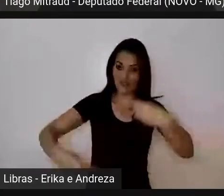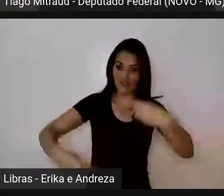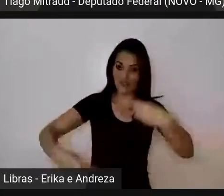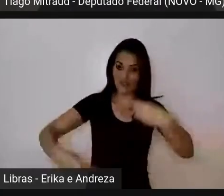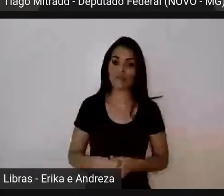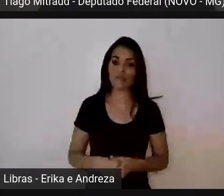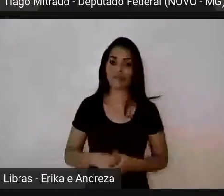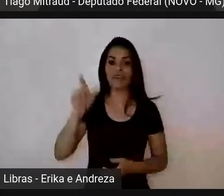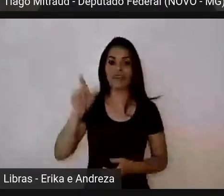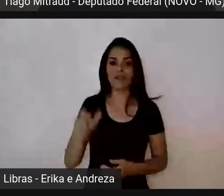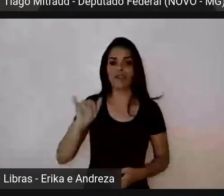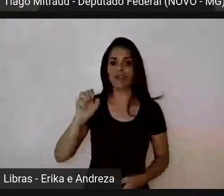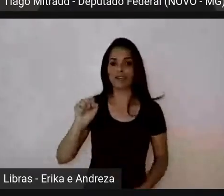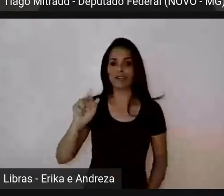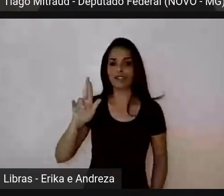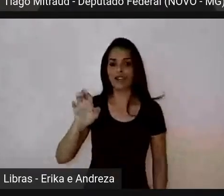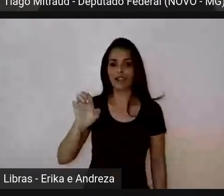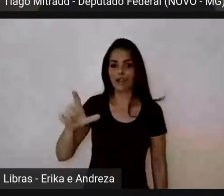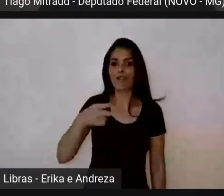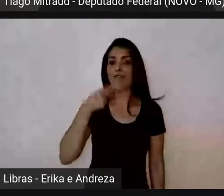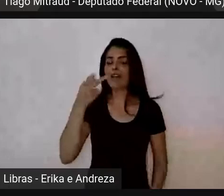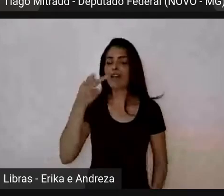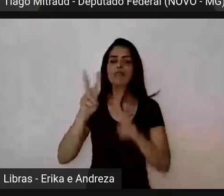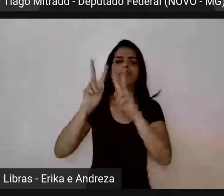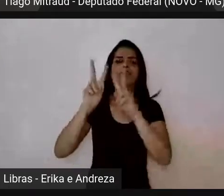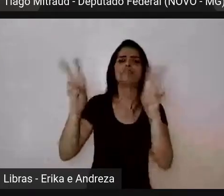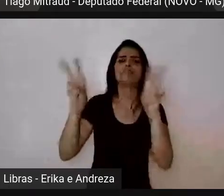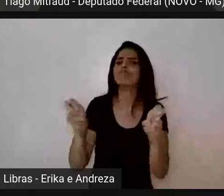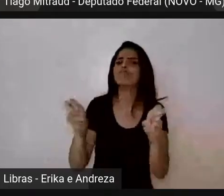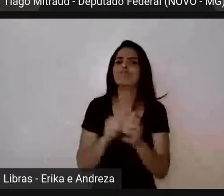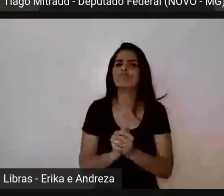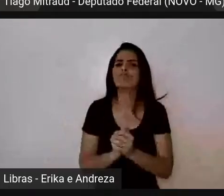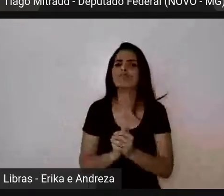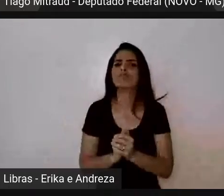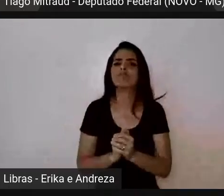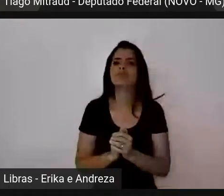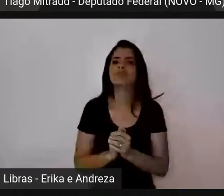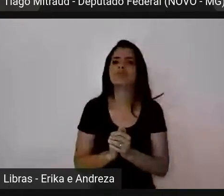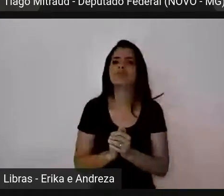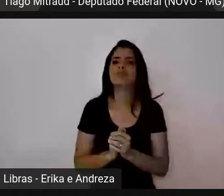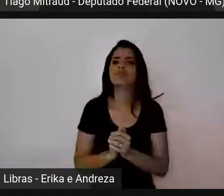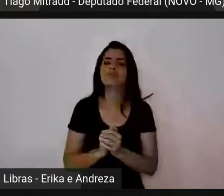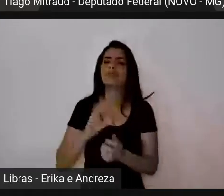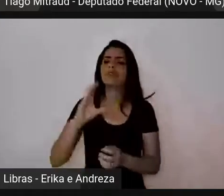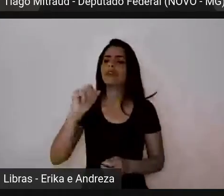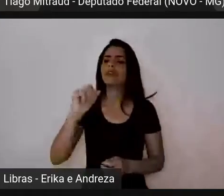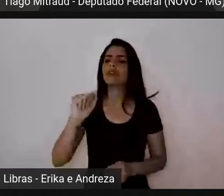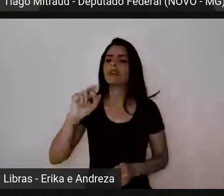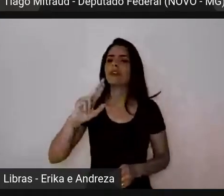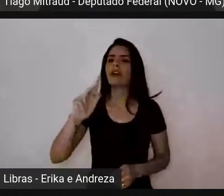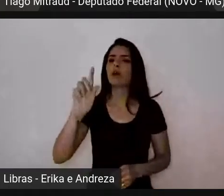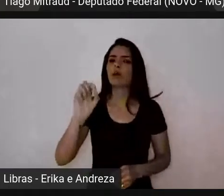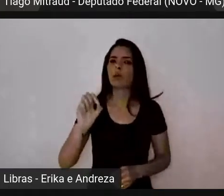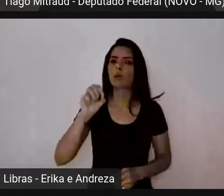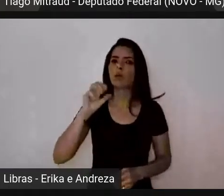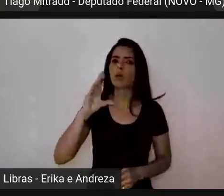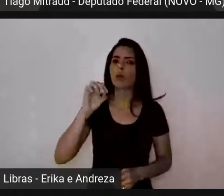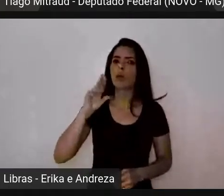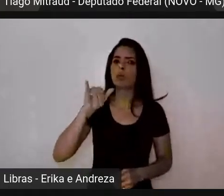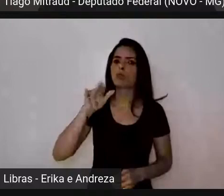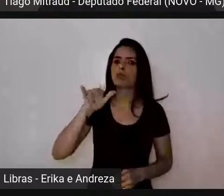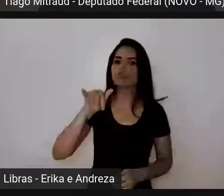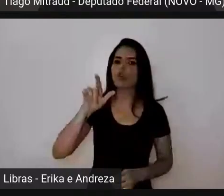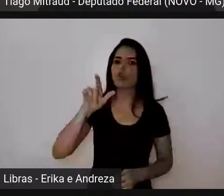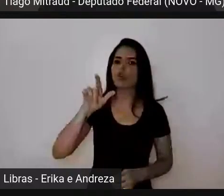professor Israel para a gente falar sobre essa questão da seleção do cargo em comissão para funções, atribuições de